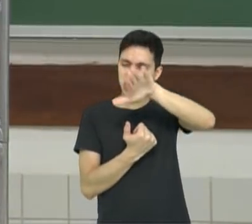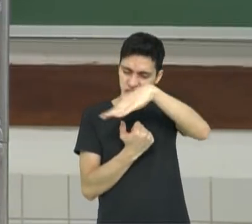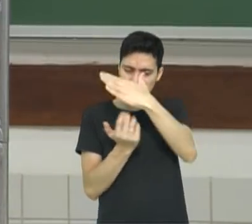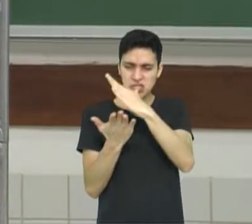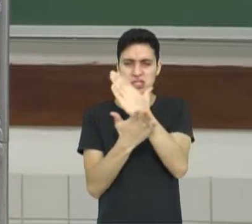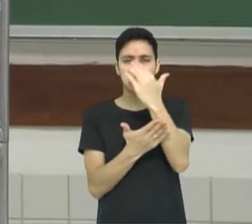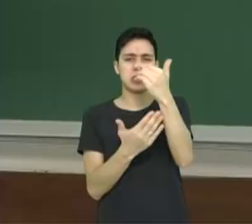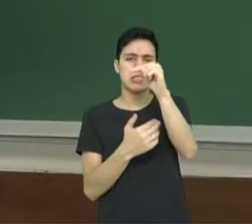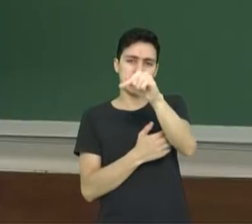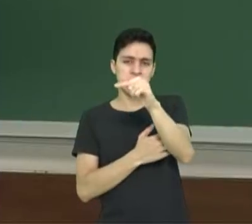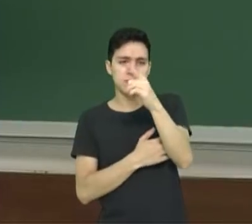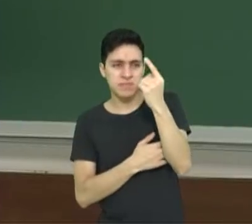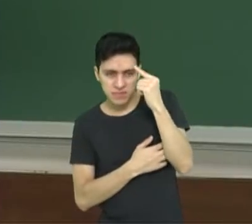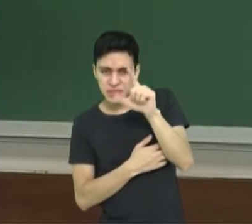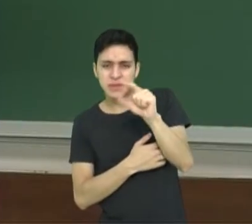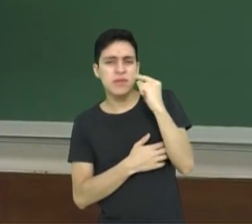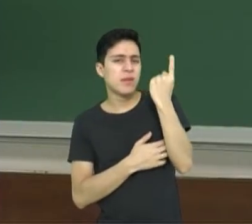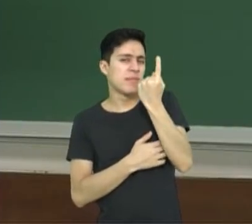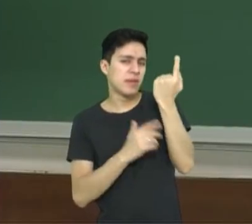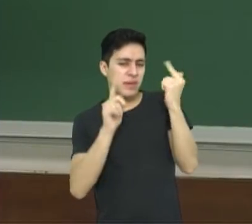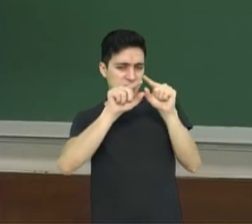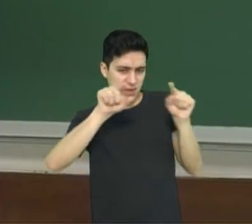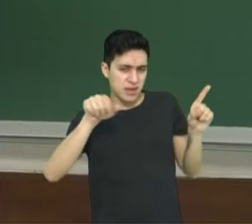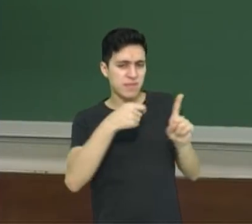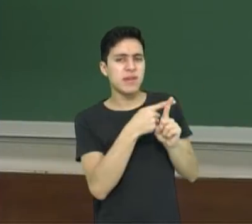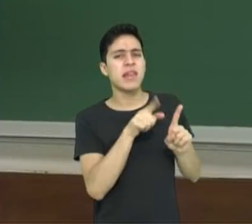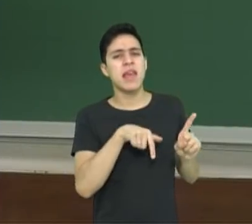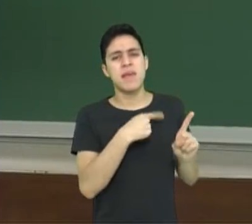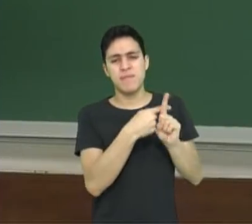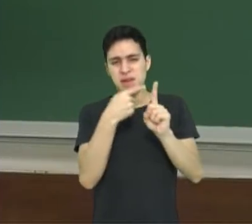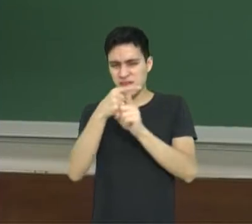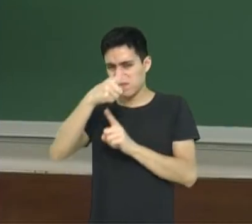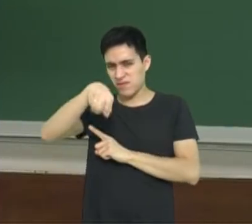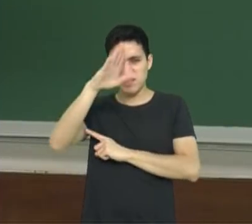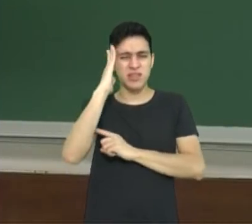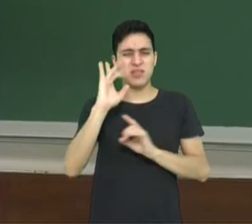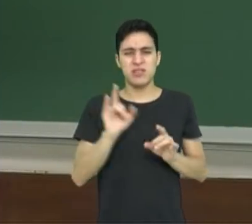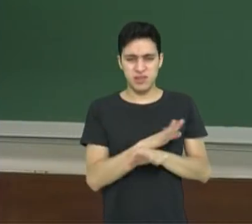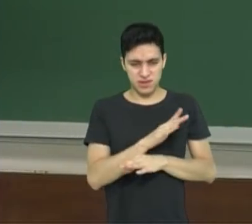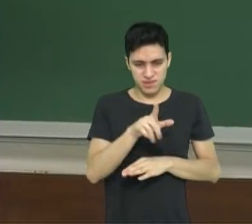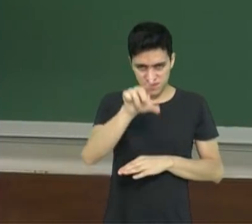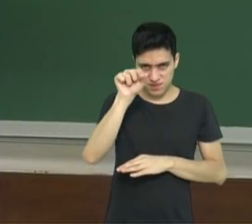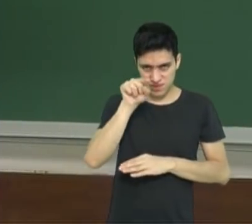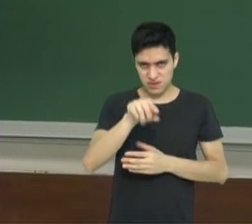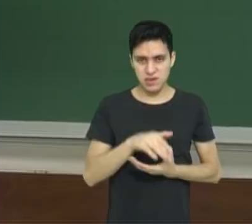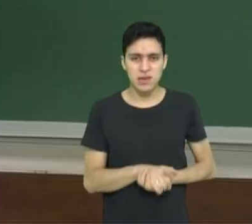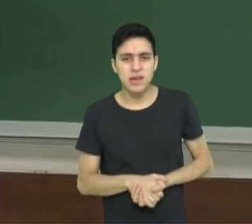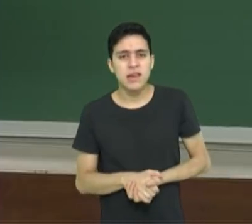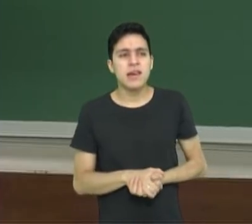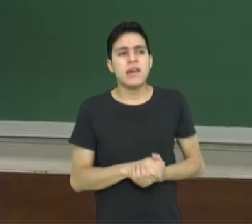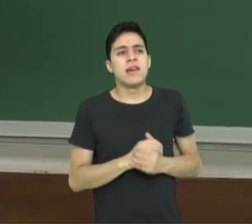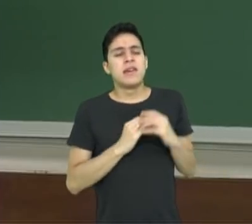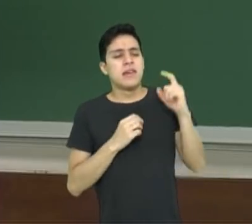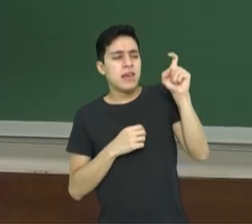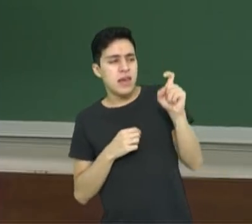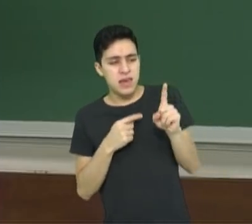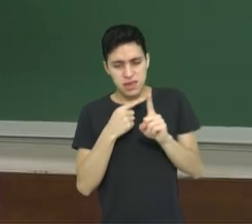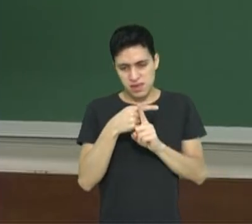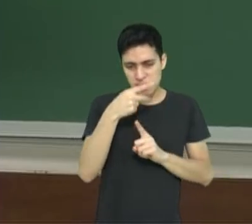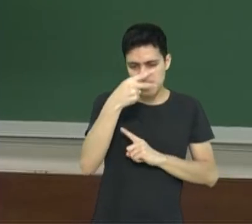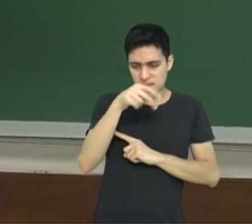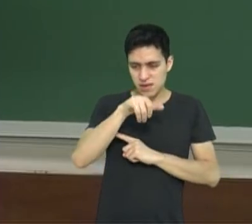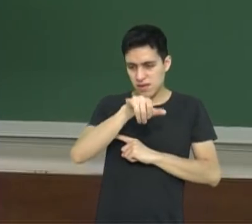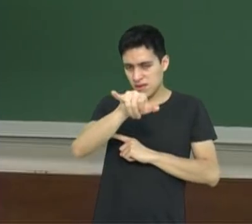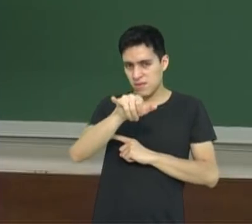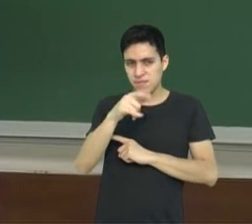Olha lá, ó, eu escolhi qual? A primeira que tem conta de mais, né? Vocês já estão sabendo, né? Que eu escolho essa. X mais 2y igual a